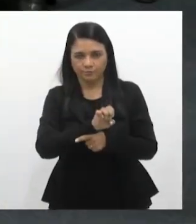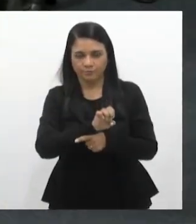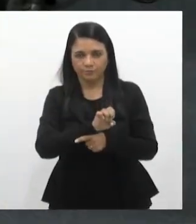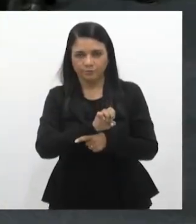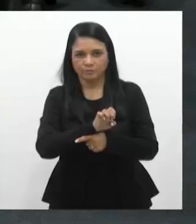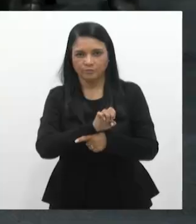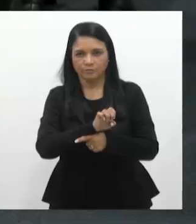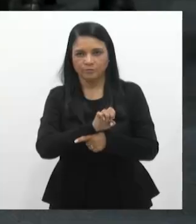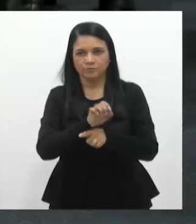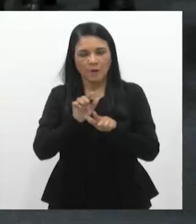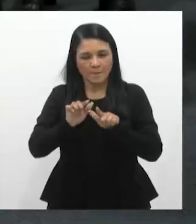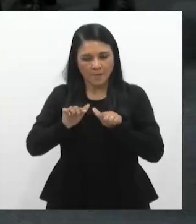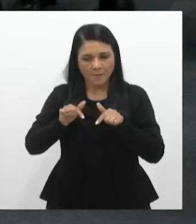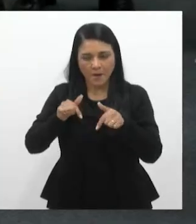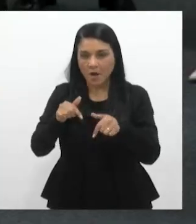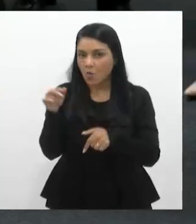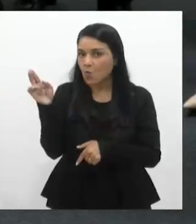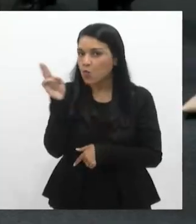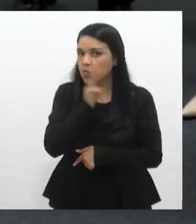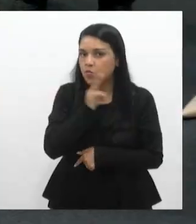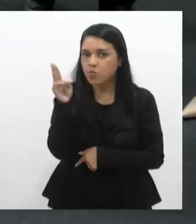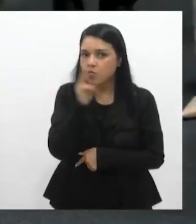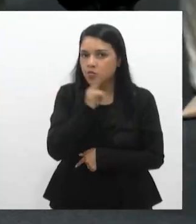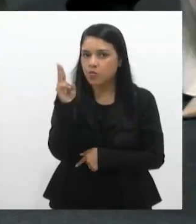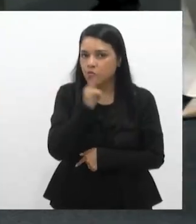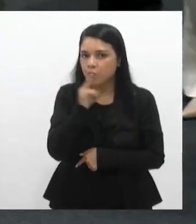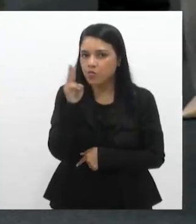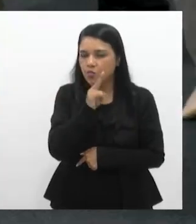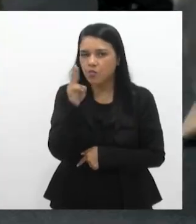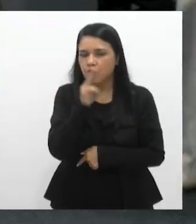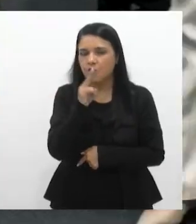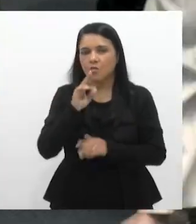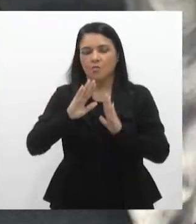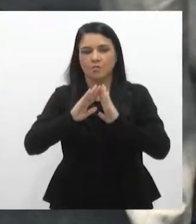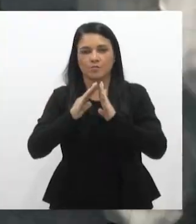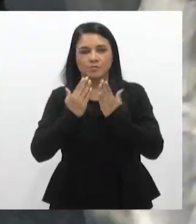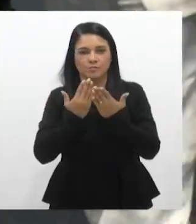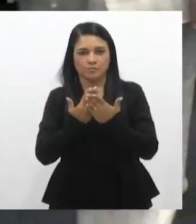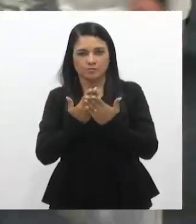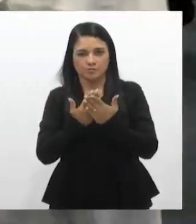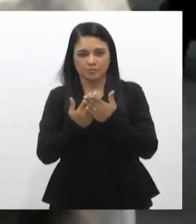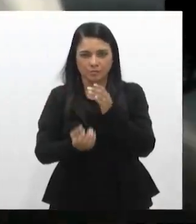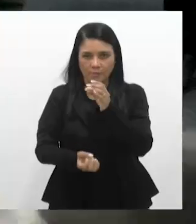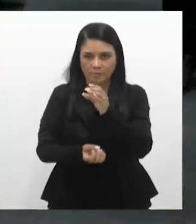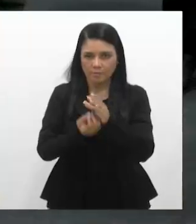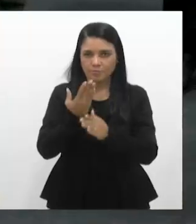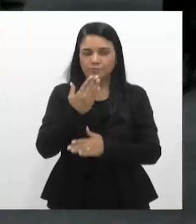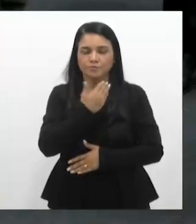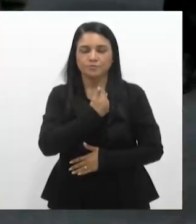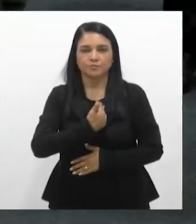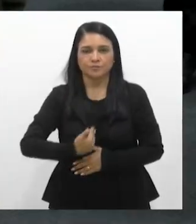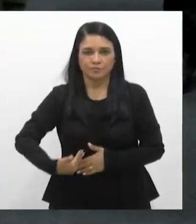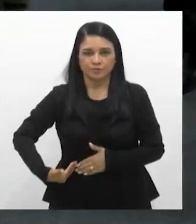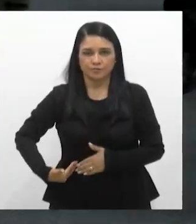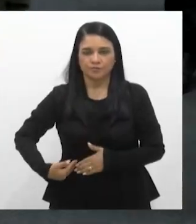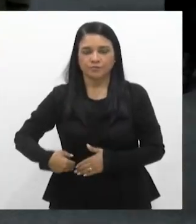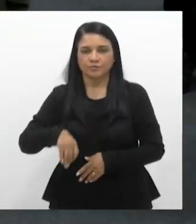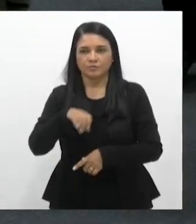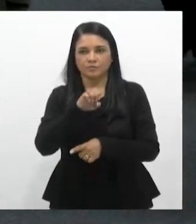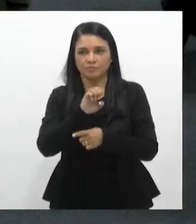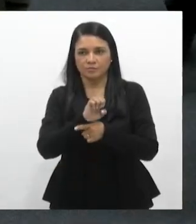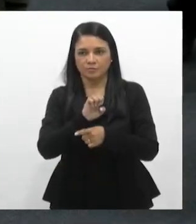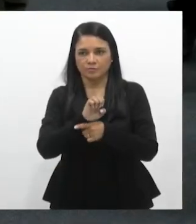que implemente o mais urgente possível, tá? Uma escola pública